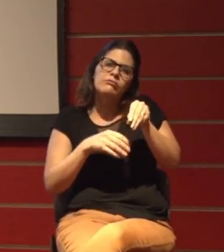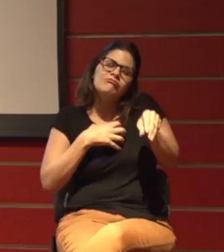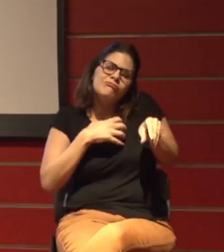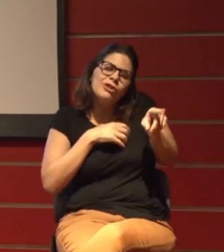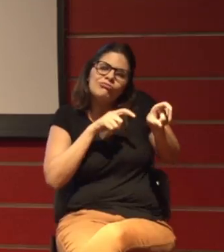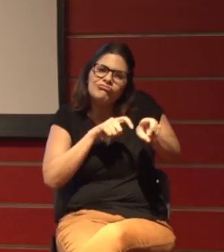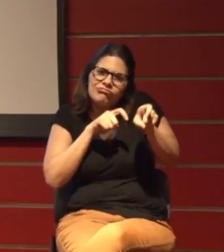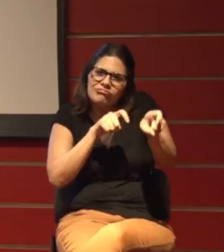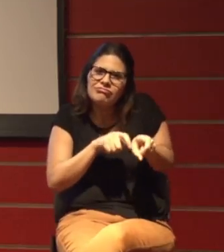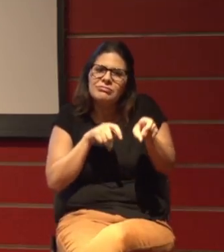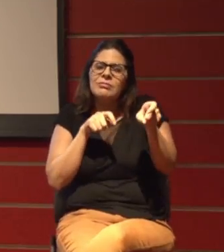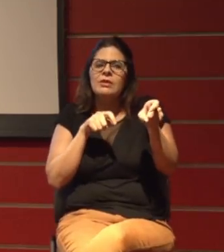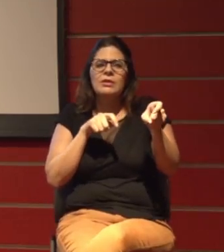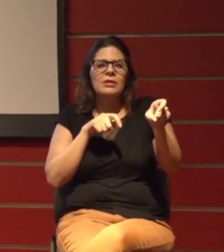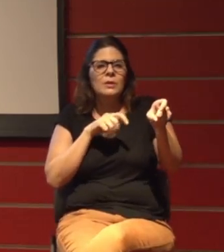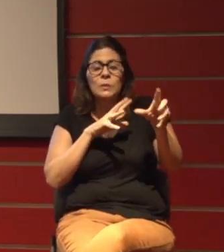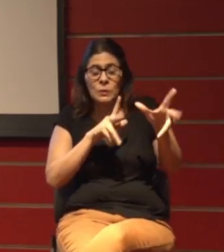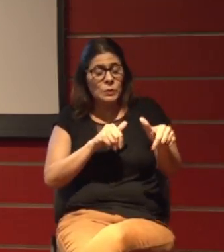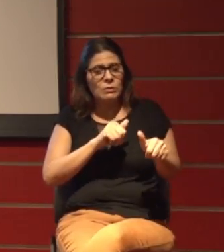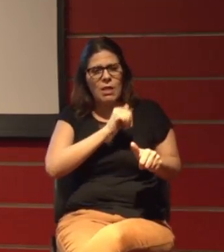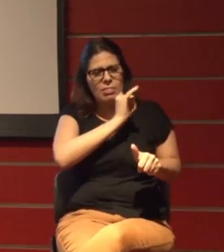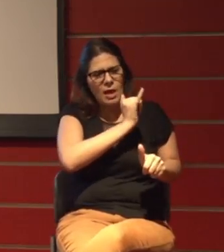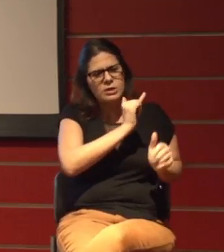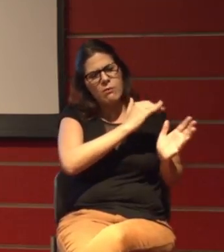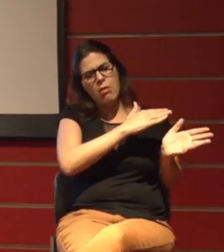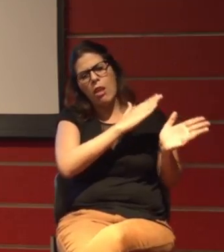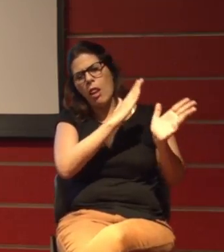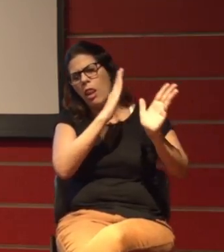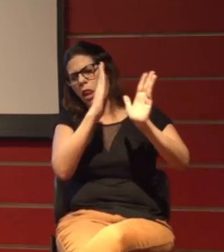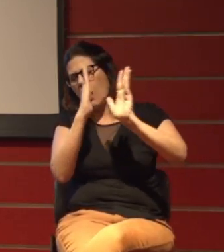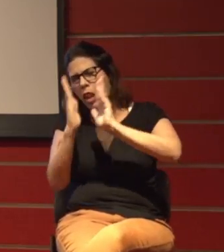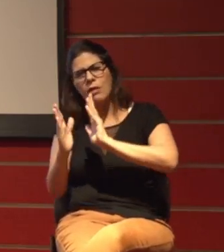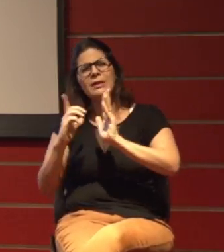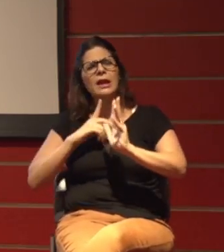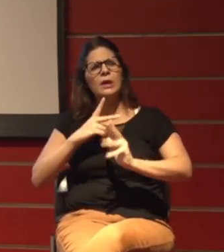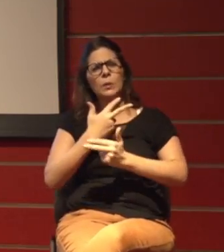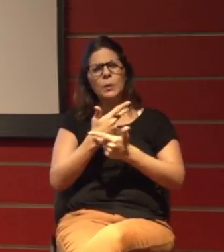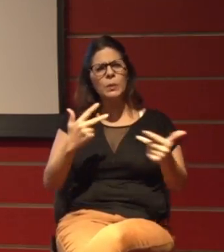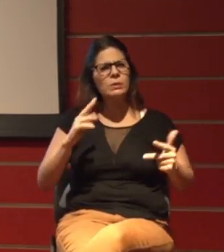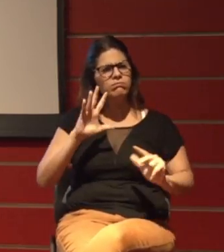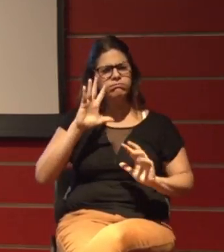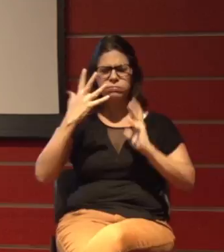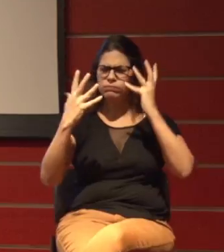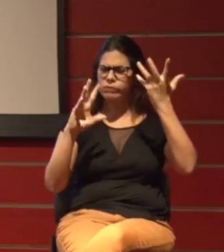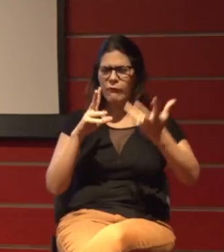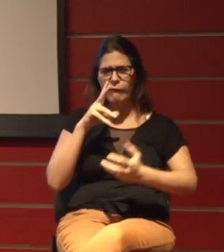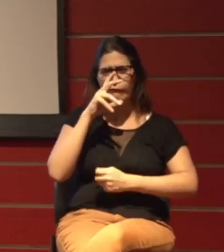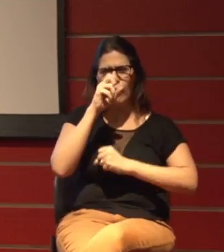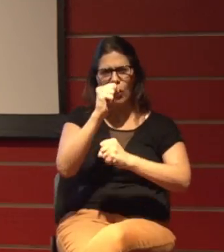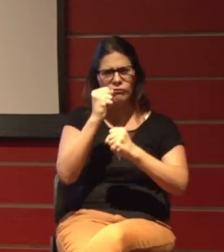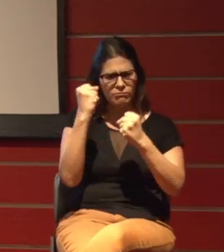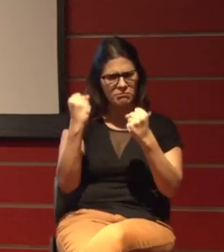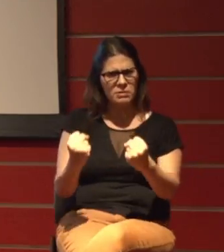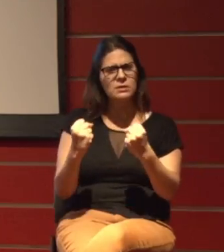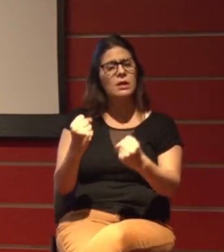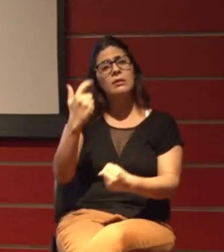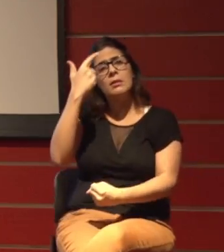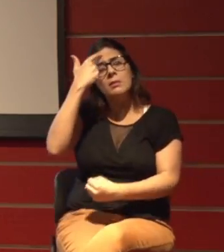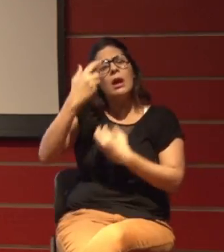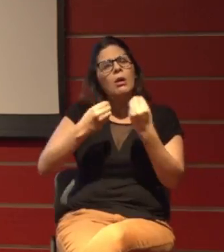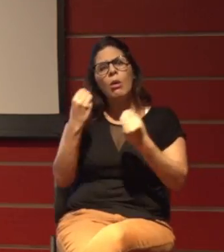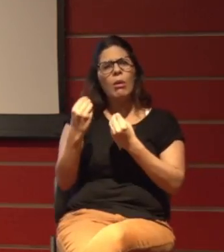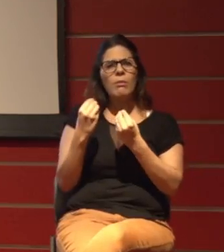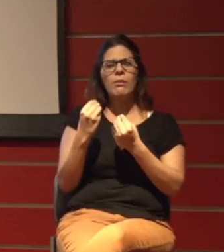alguns fatos eh fortes pesados violentos ali de uma certa forma e aí como isso para pensando numa adapta ação